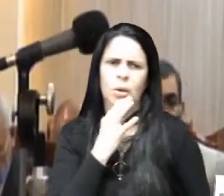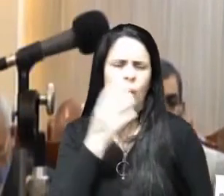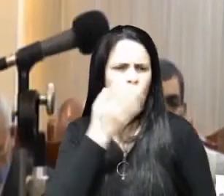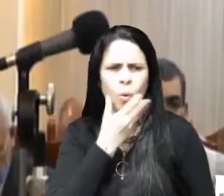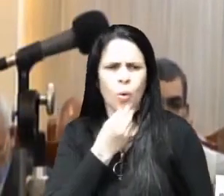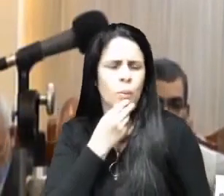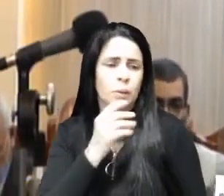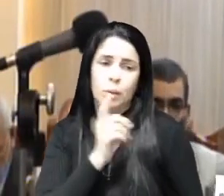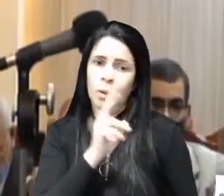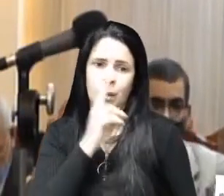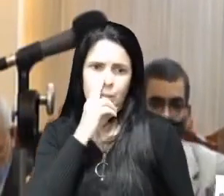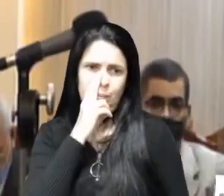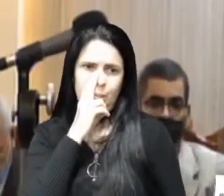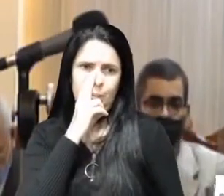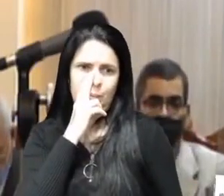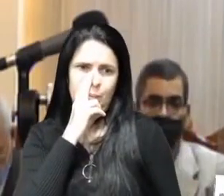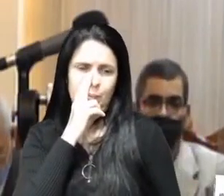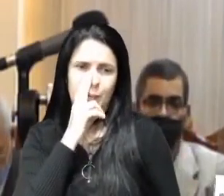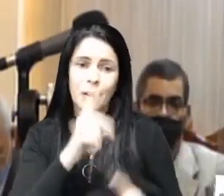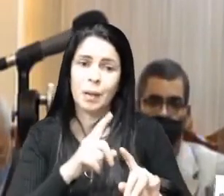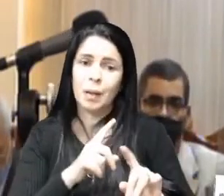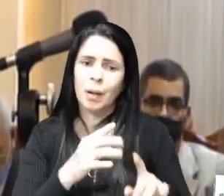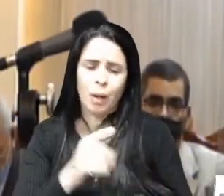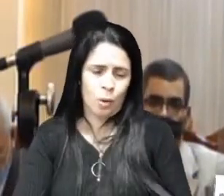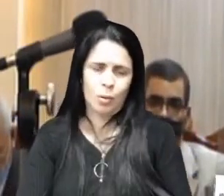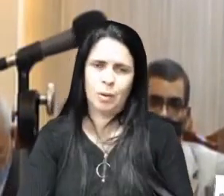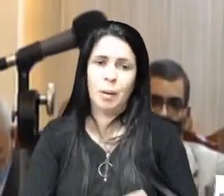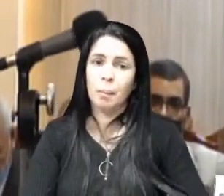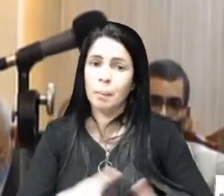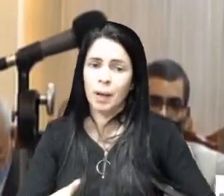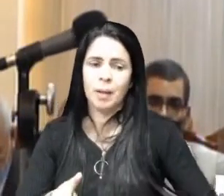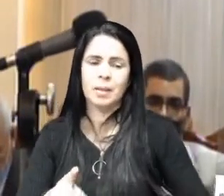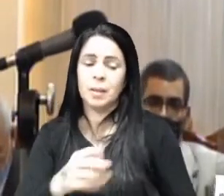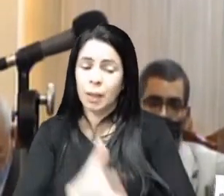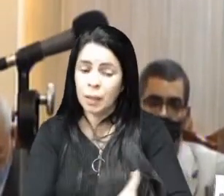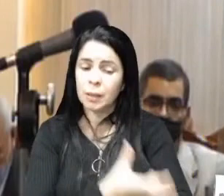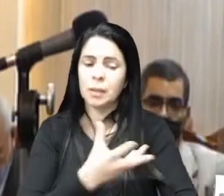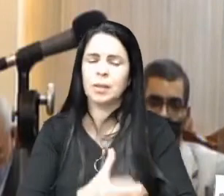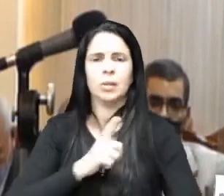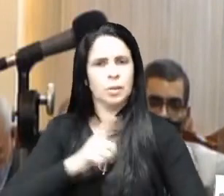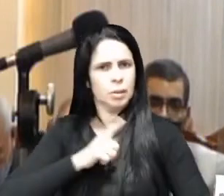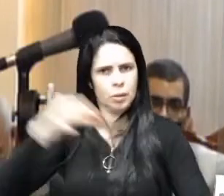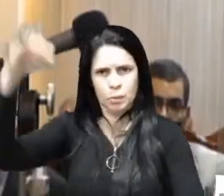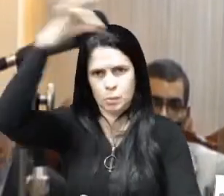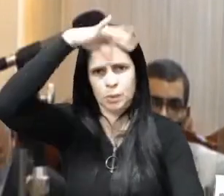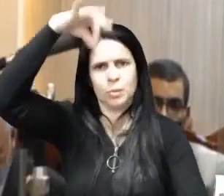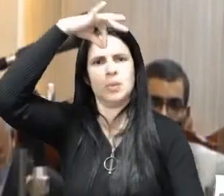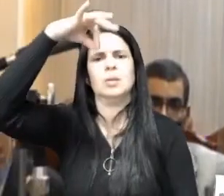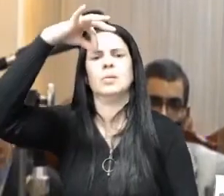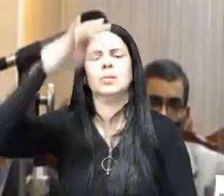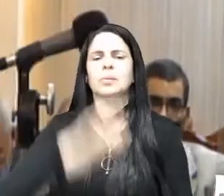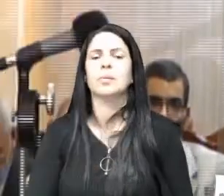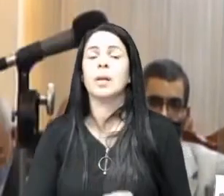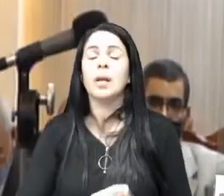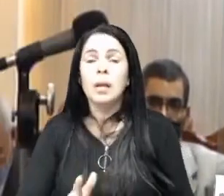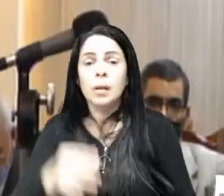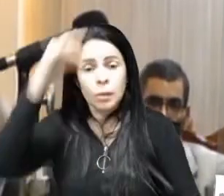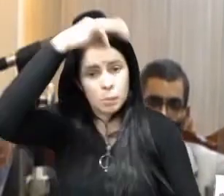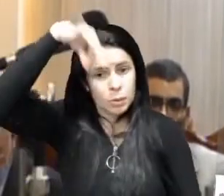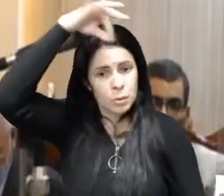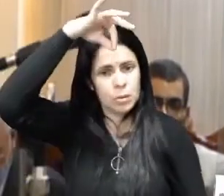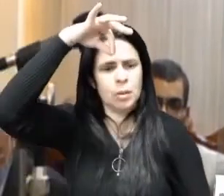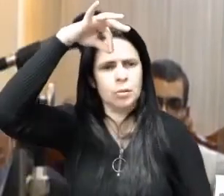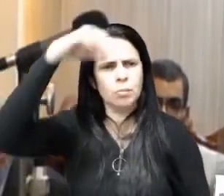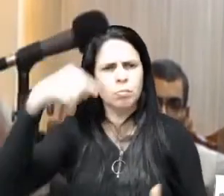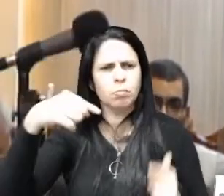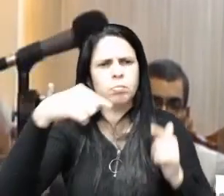a sua hora. Mas a igreja tem o Espírito Santo. E o Espírito Santo testifica com o nosso